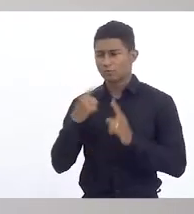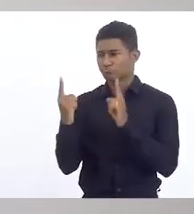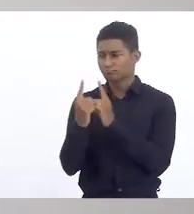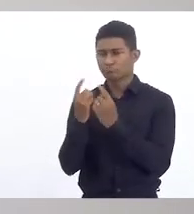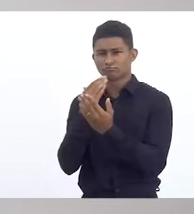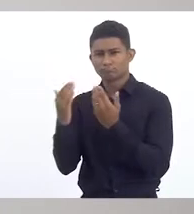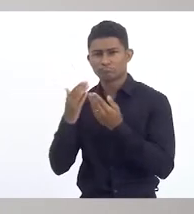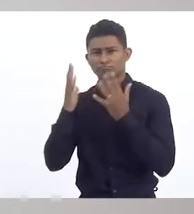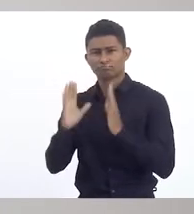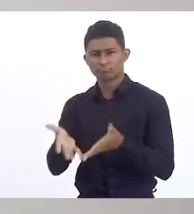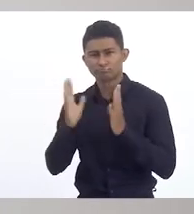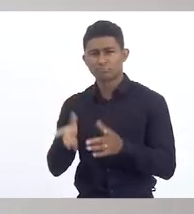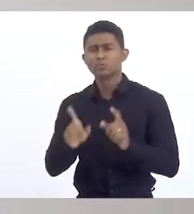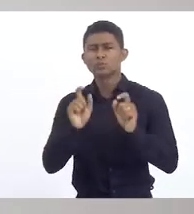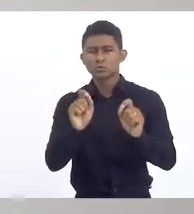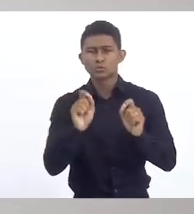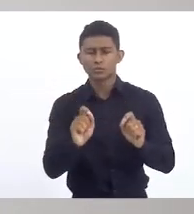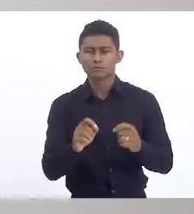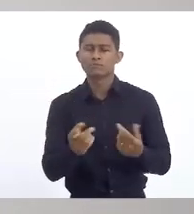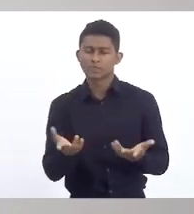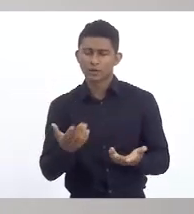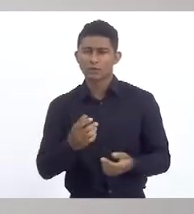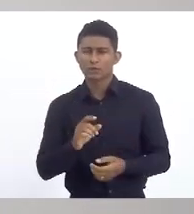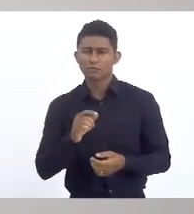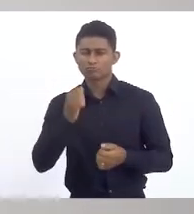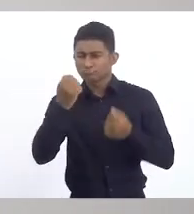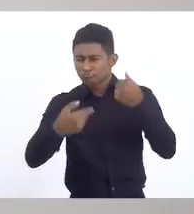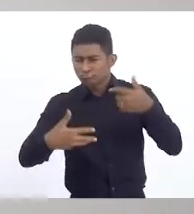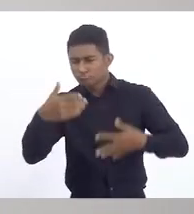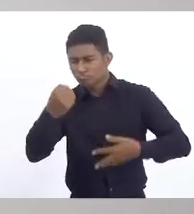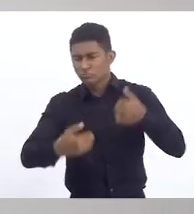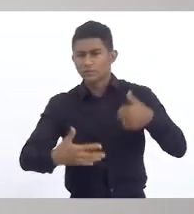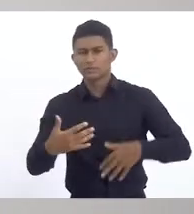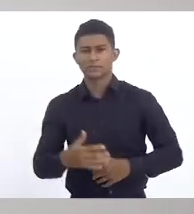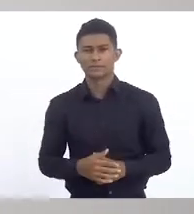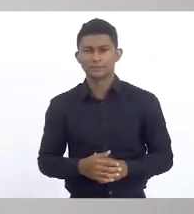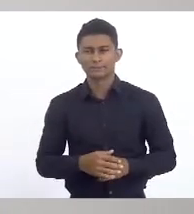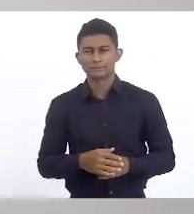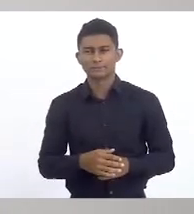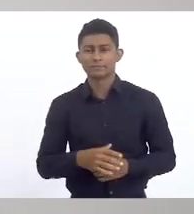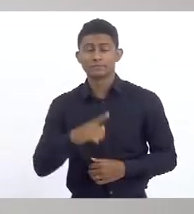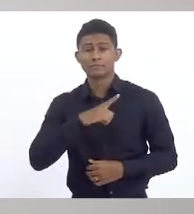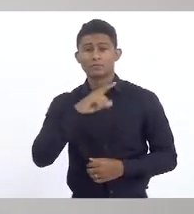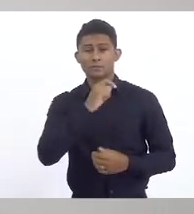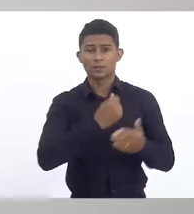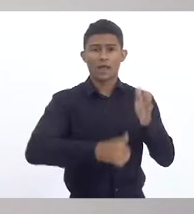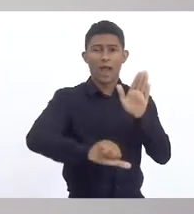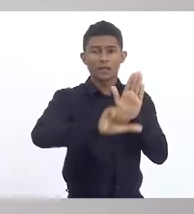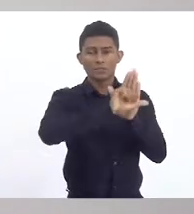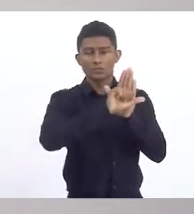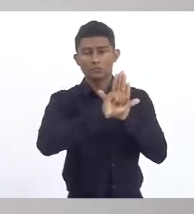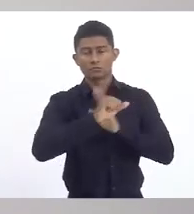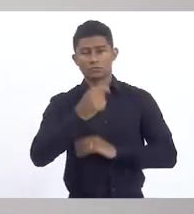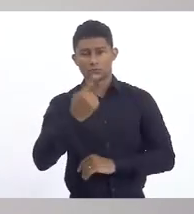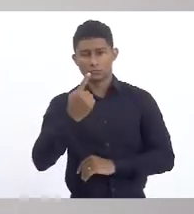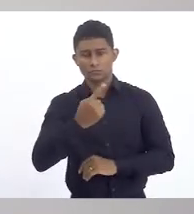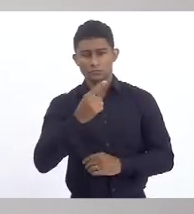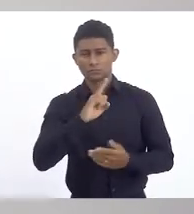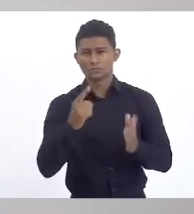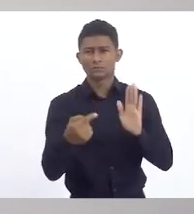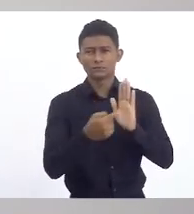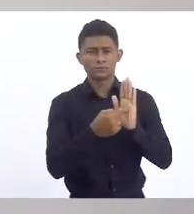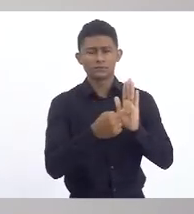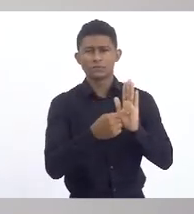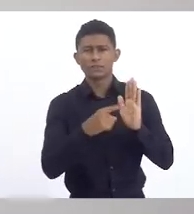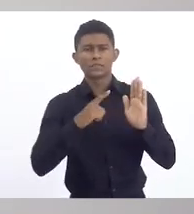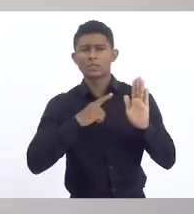pouco, aí eu vou falar um pouco aqui dos comentários, né? É um pouco no próprio artigo 1 aqui da legislação, onde ela bota